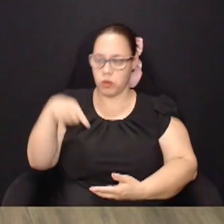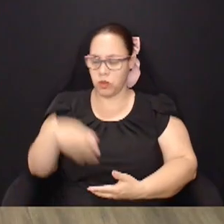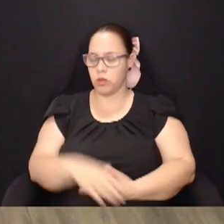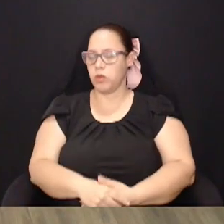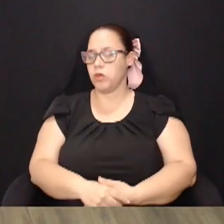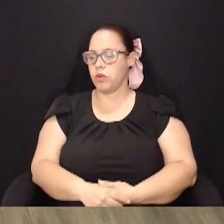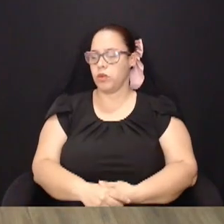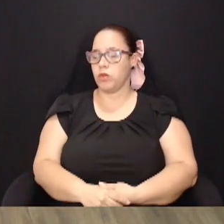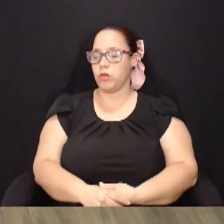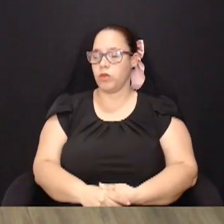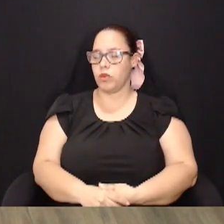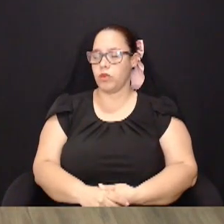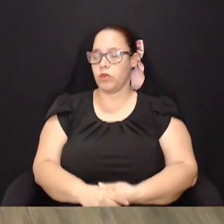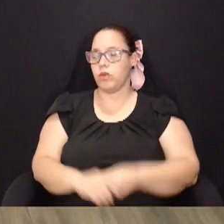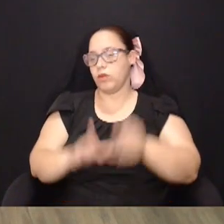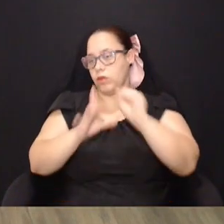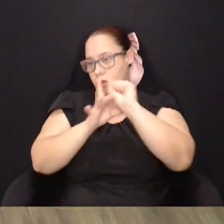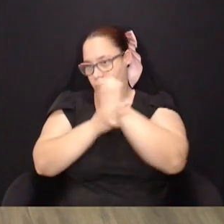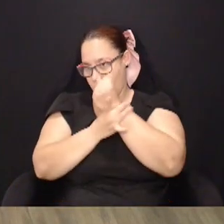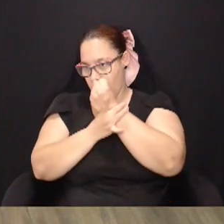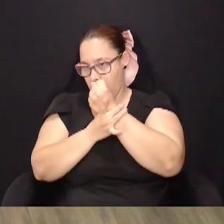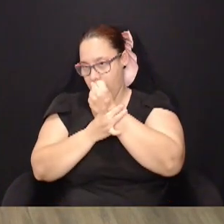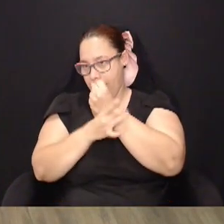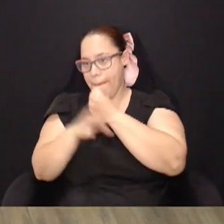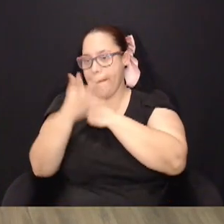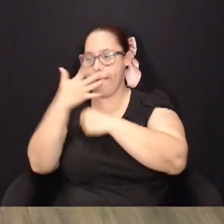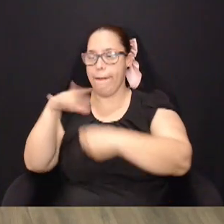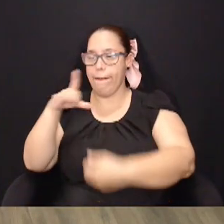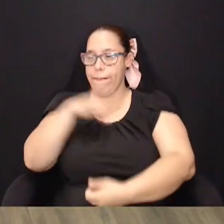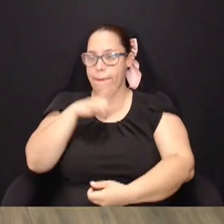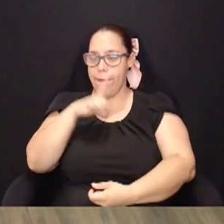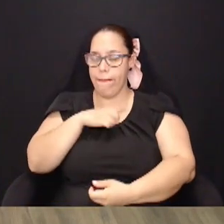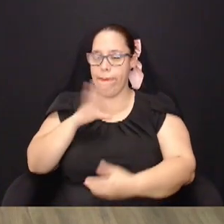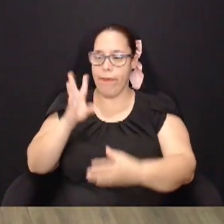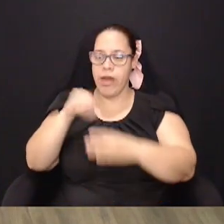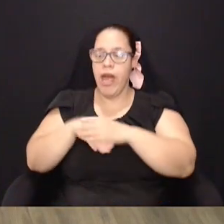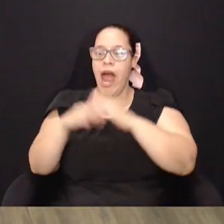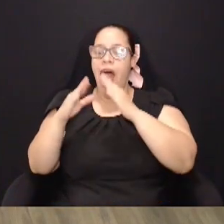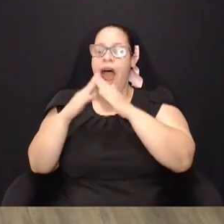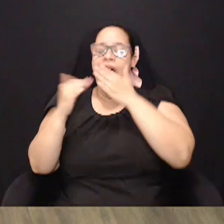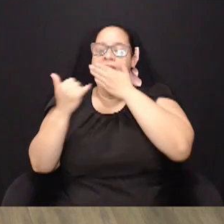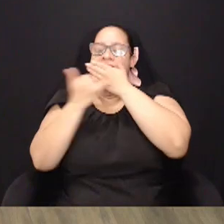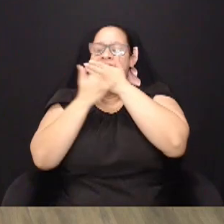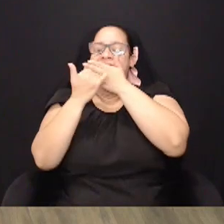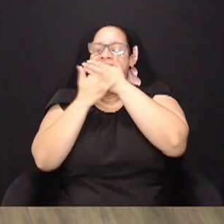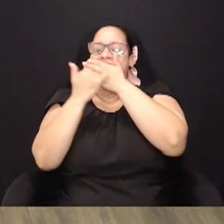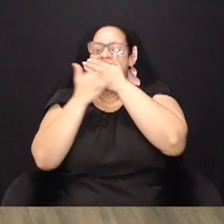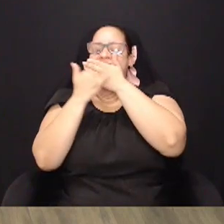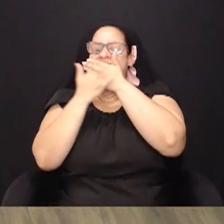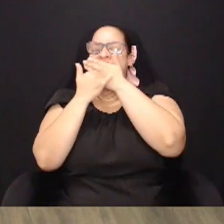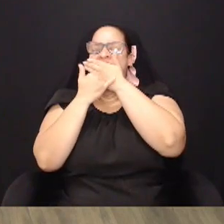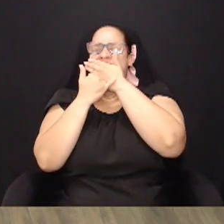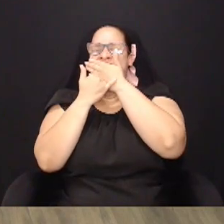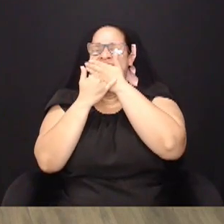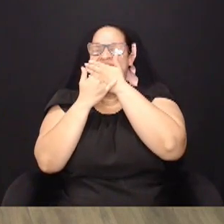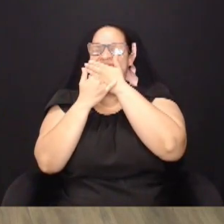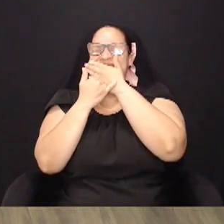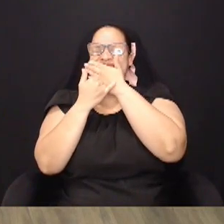e segurança para a criança dentro de casa poder se abrir e contar se estiver acontecendo alguma